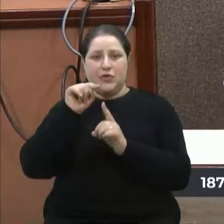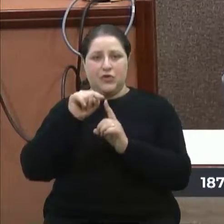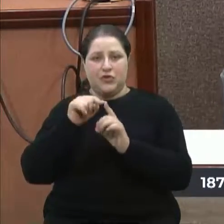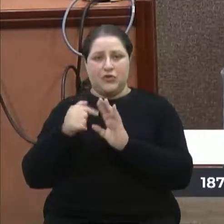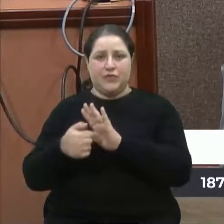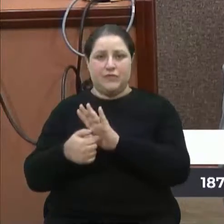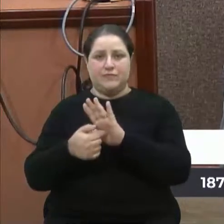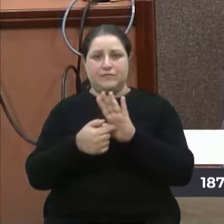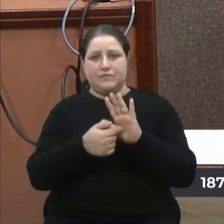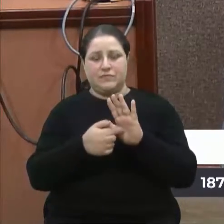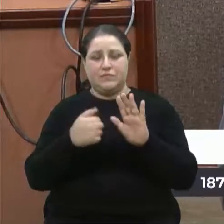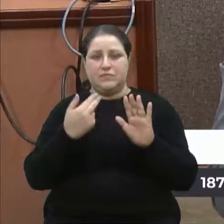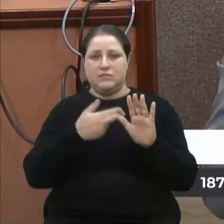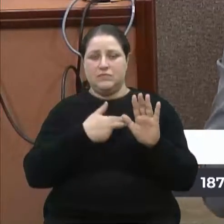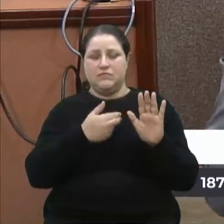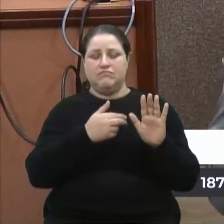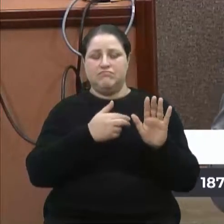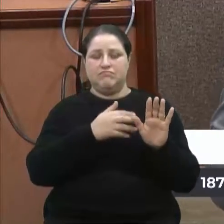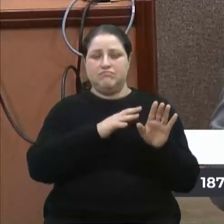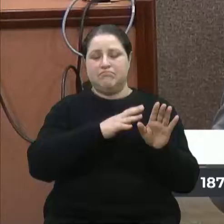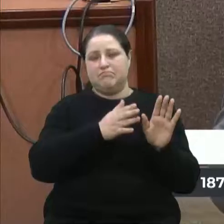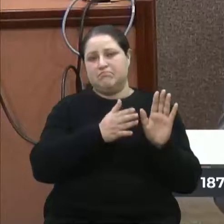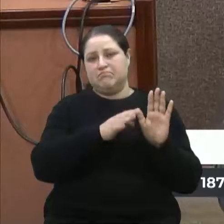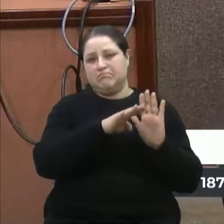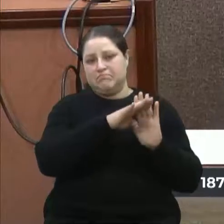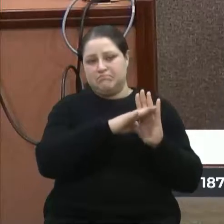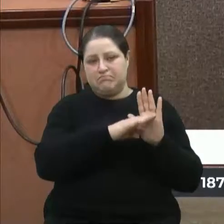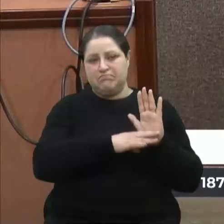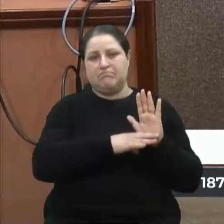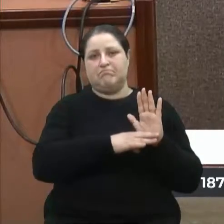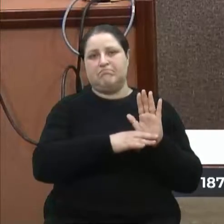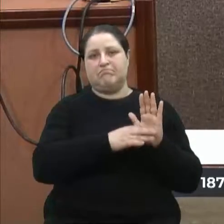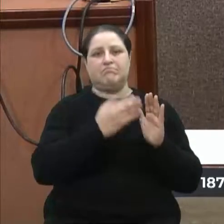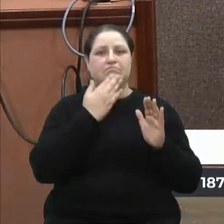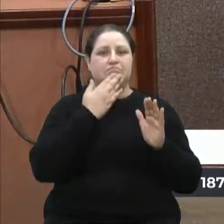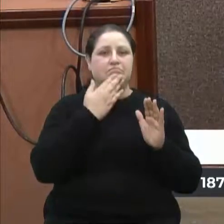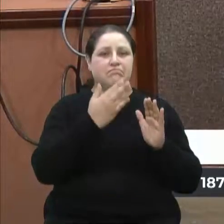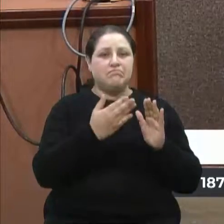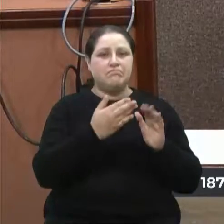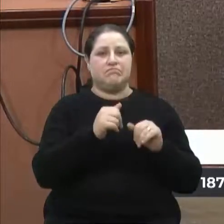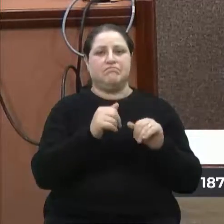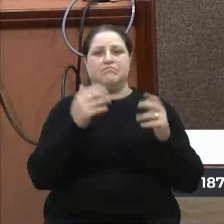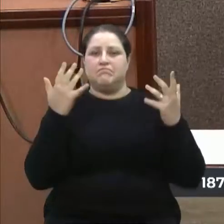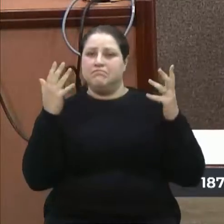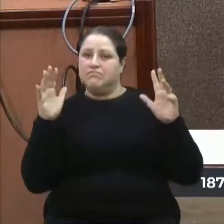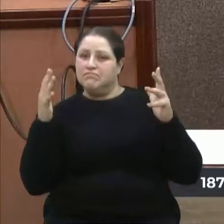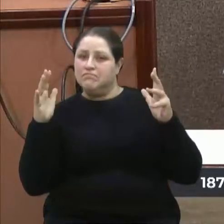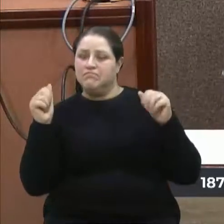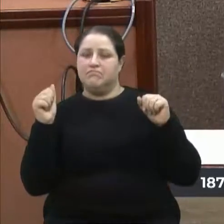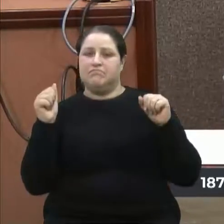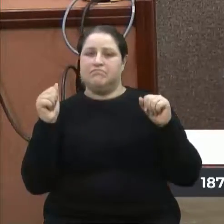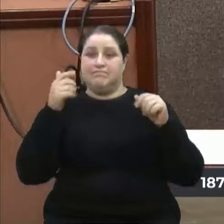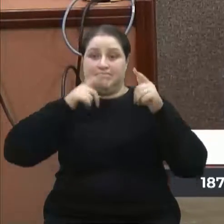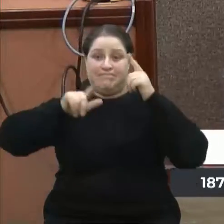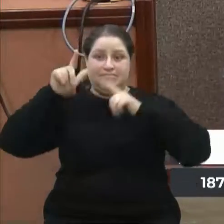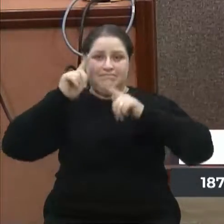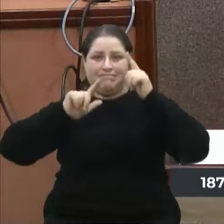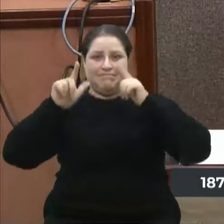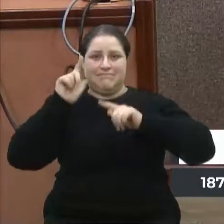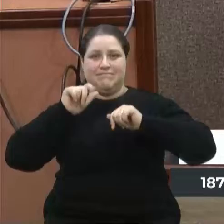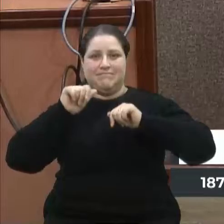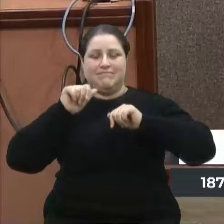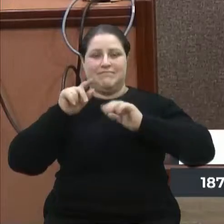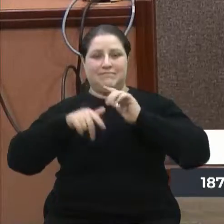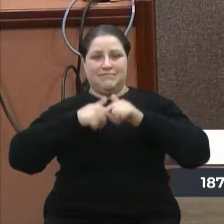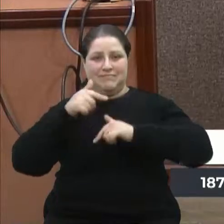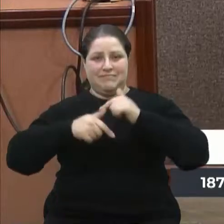trazer as nossas pautas, as nossas reivindicações, né, os nossos elogios, as nossas conquistas do